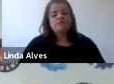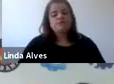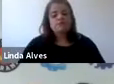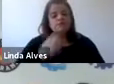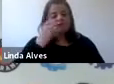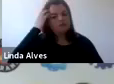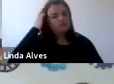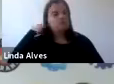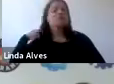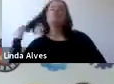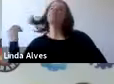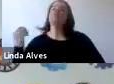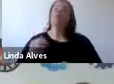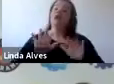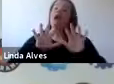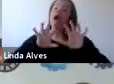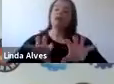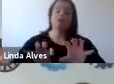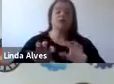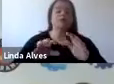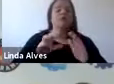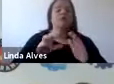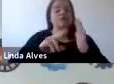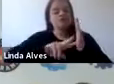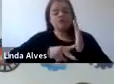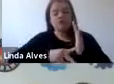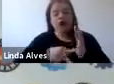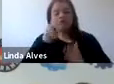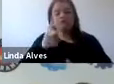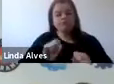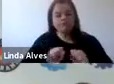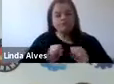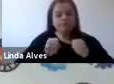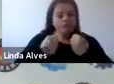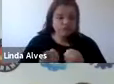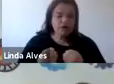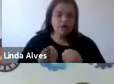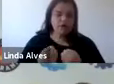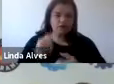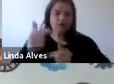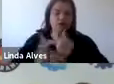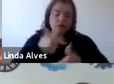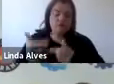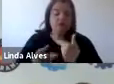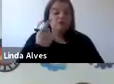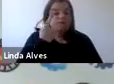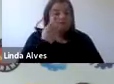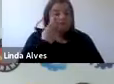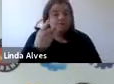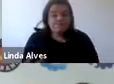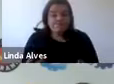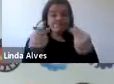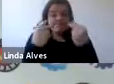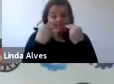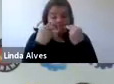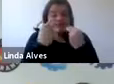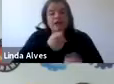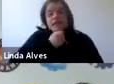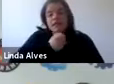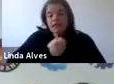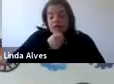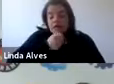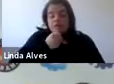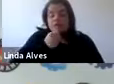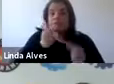move. Então, eu quero que vocês ouçam, assistam esta entrevista com muita atenção, porque ela é muito